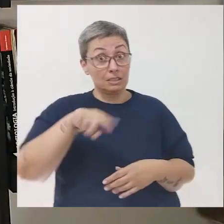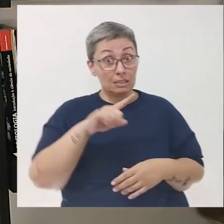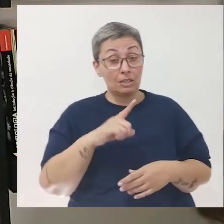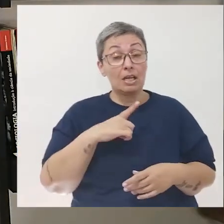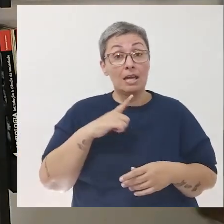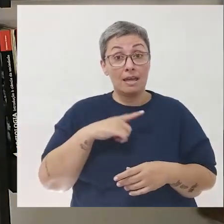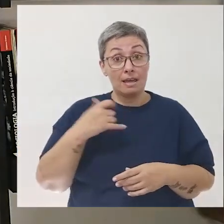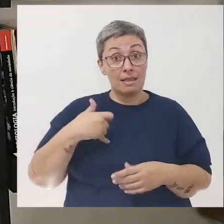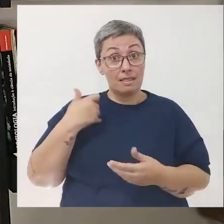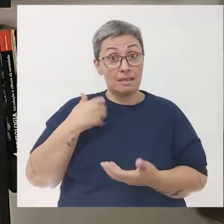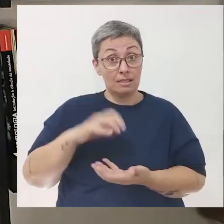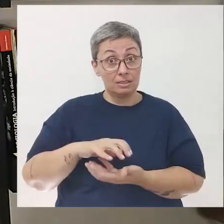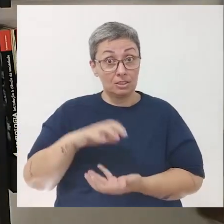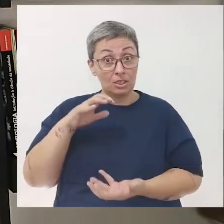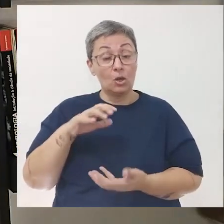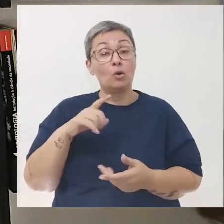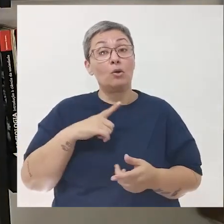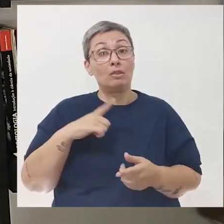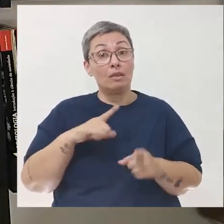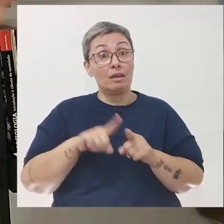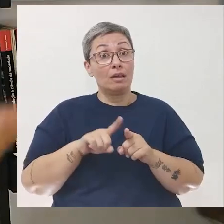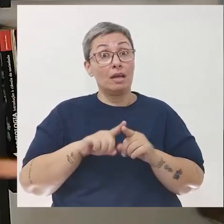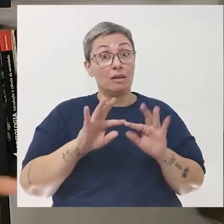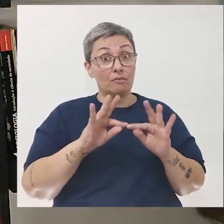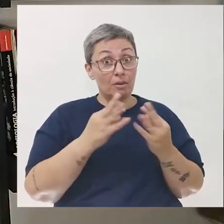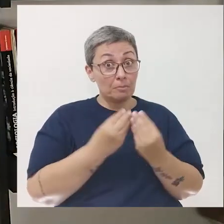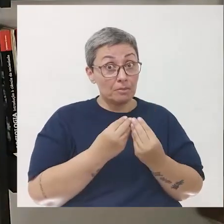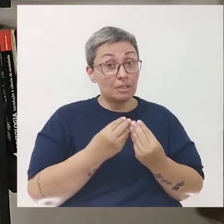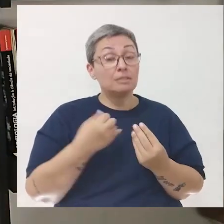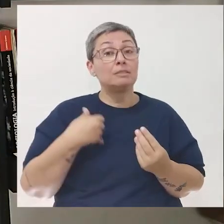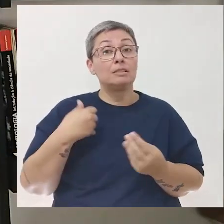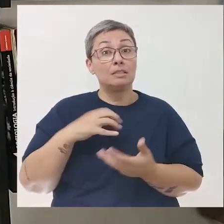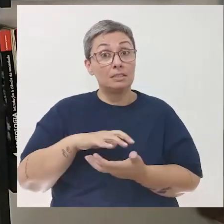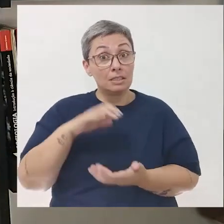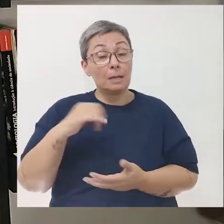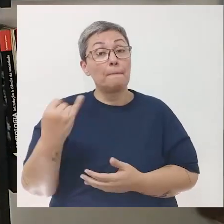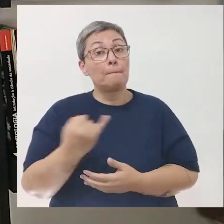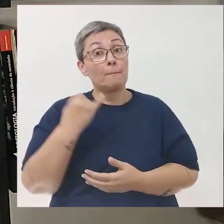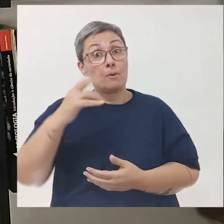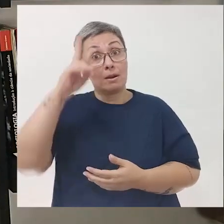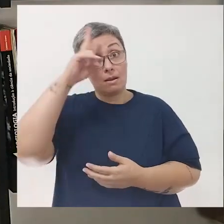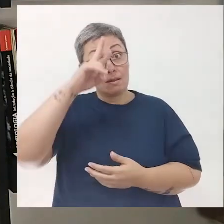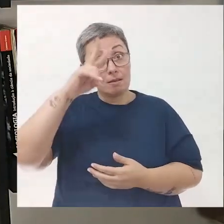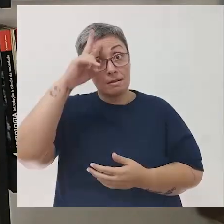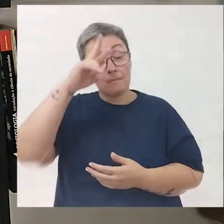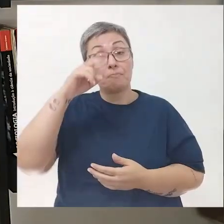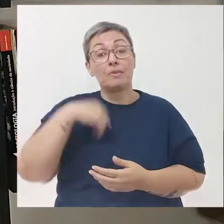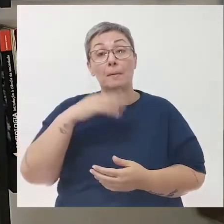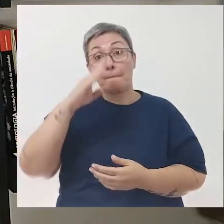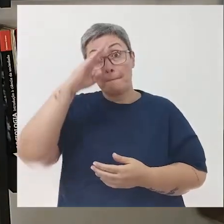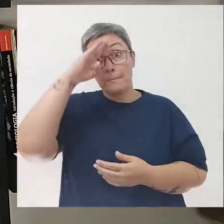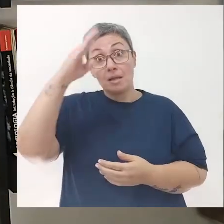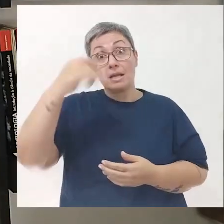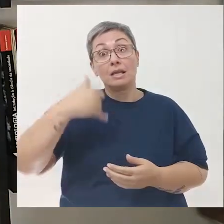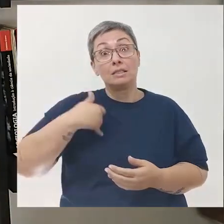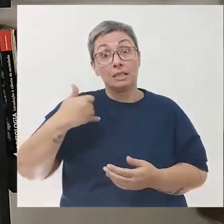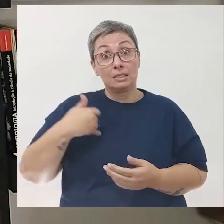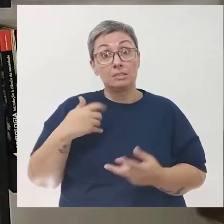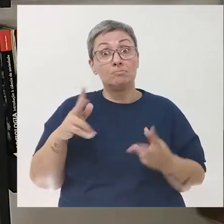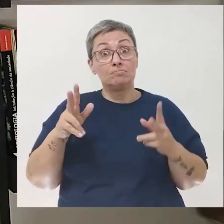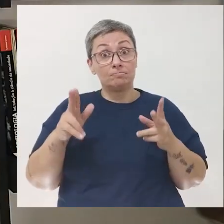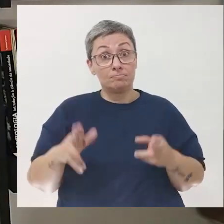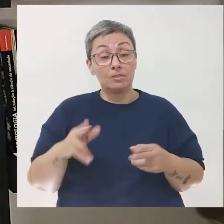Então, se você é um idoso ou se você tem idosos e idosas na família, é importante lembrar que, principalmente